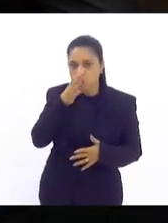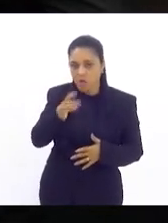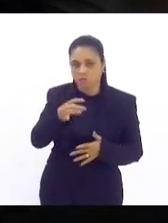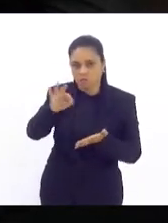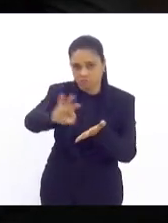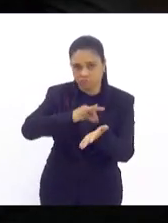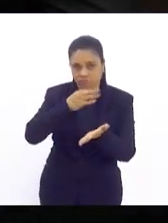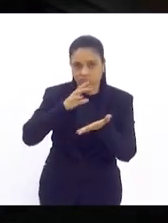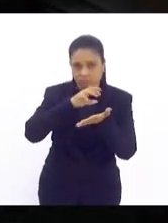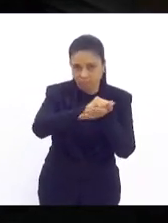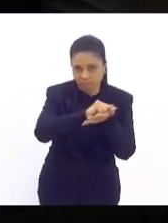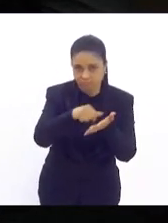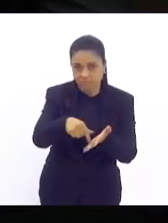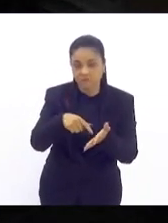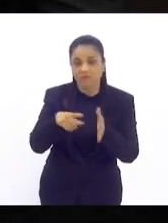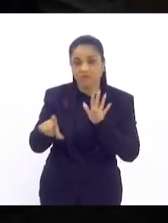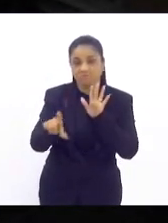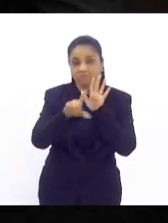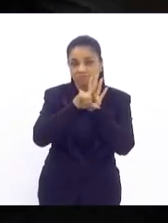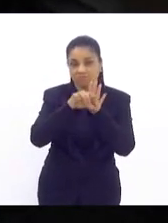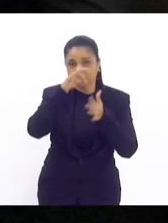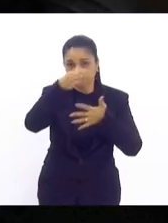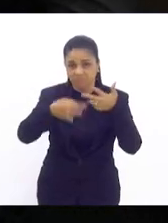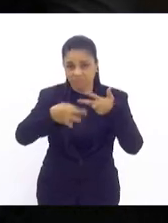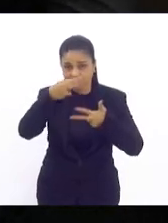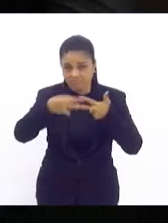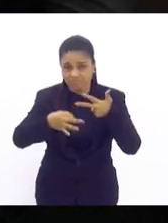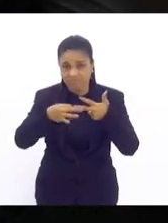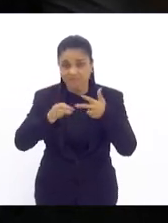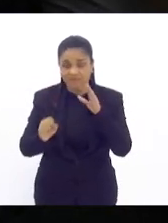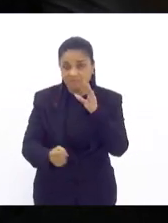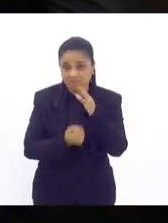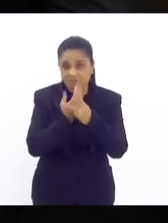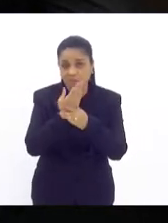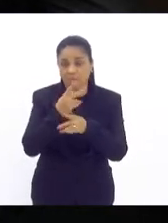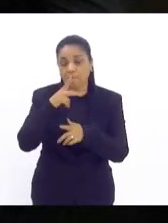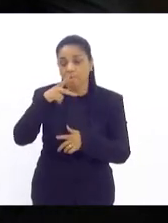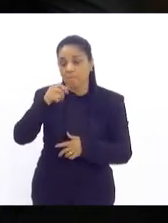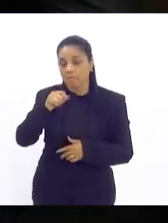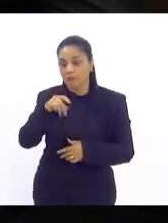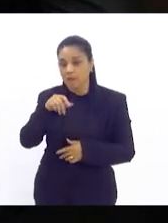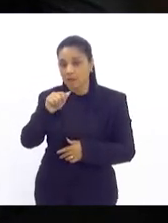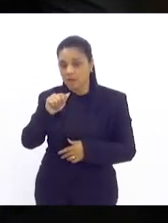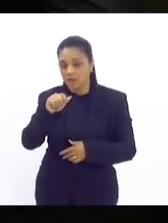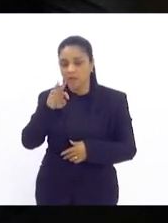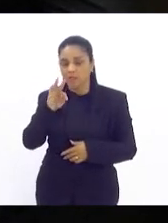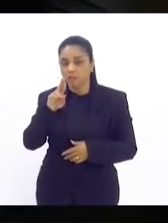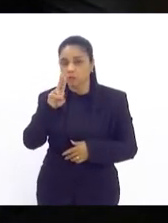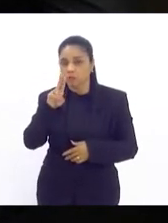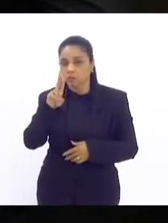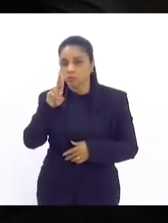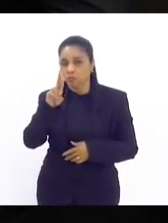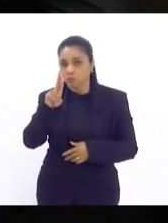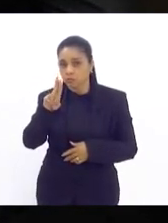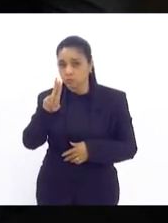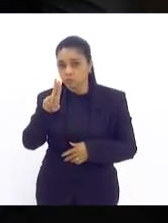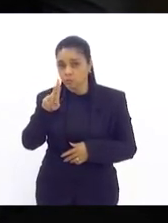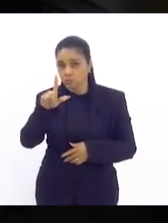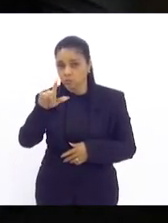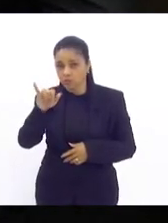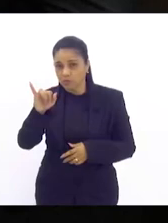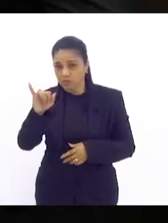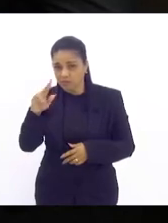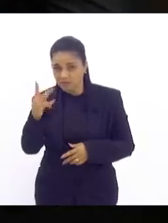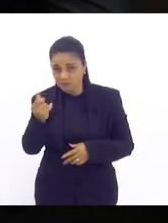essa indicação Legislativa propõe a criação da patrulha da pessoa idosa ela já existe